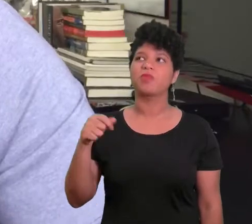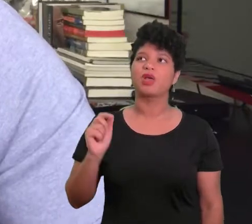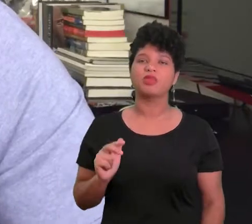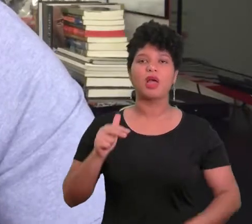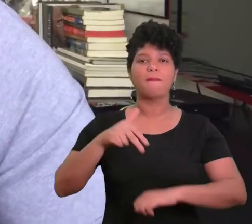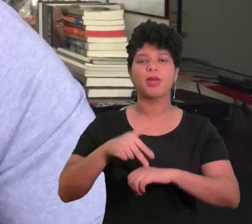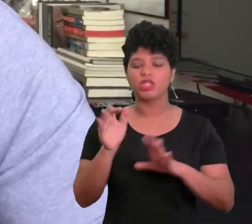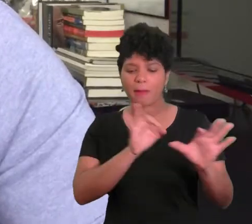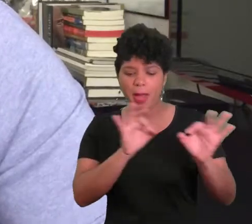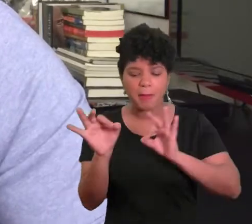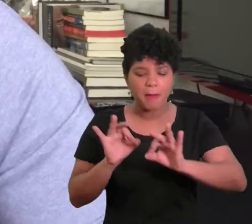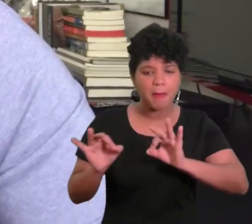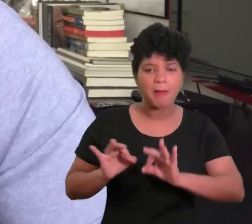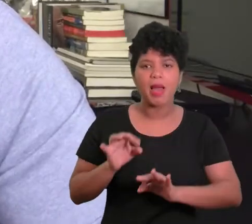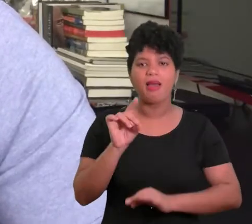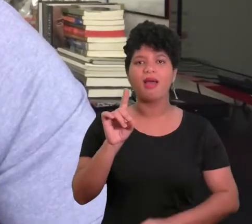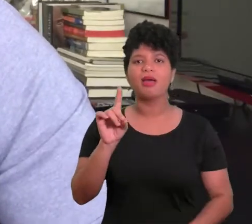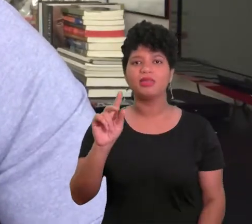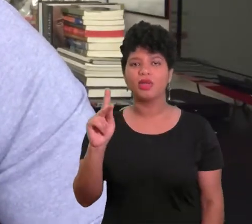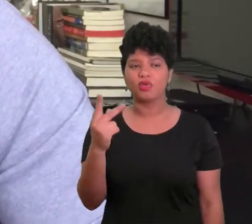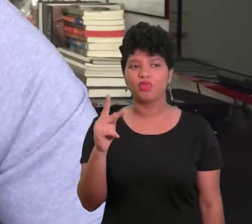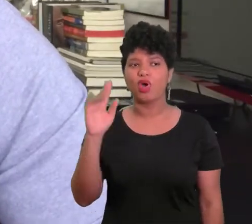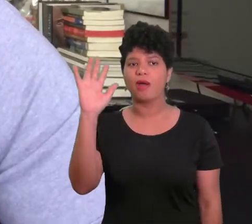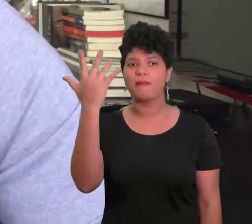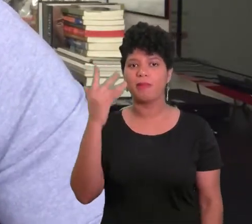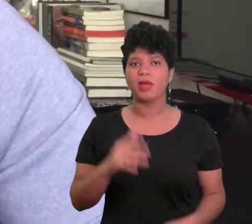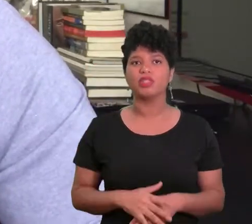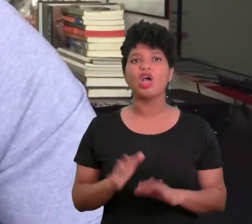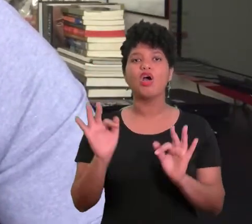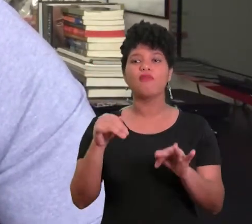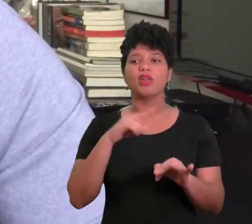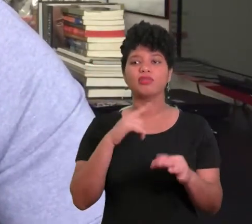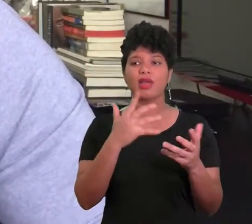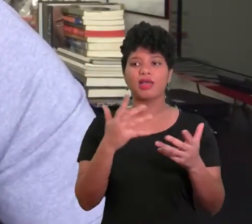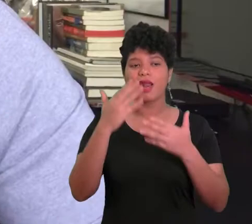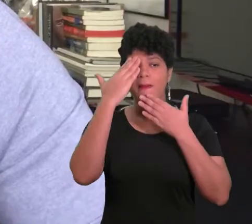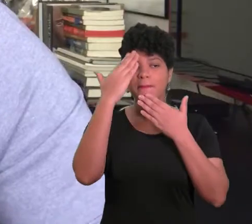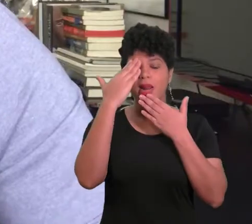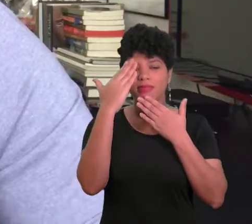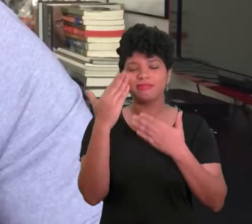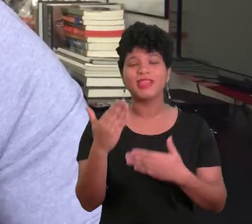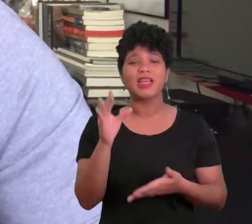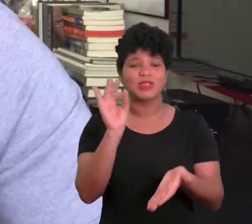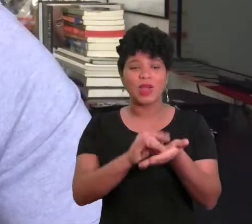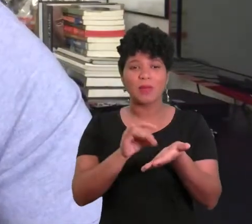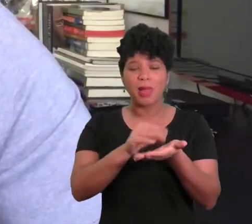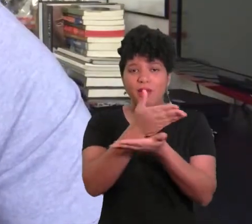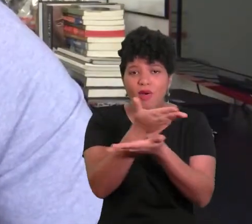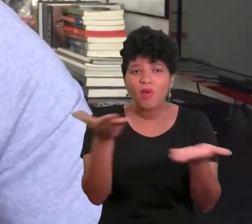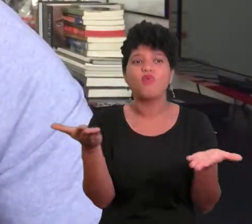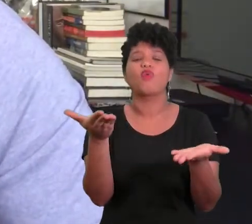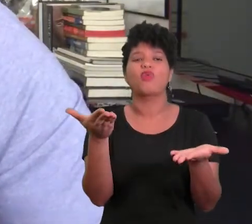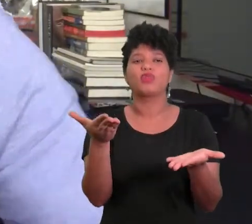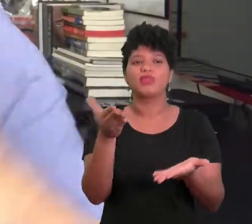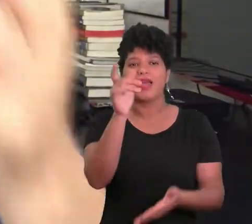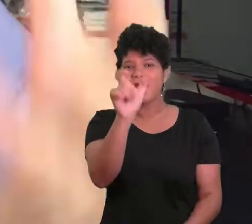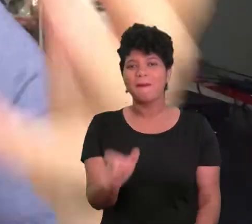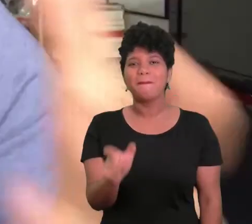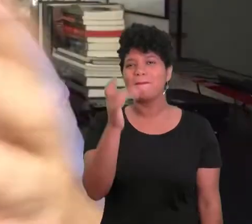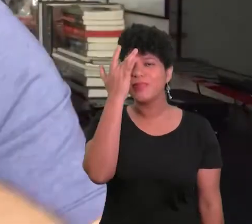toda a organização desse festival. E por fim, eu quero agradecer de coração a você, a pessoa